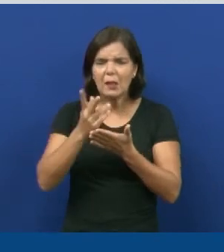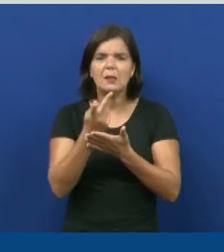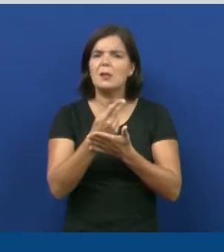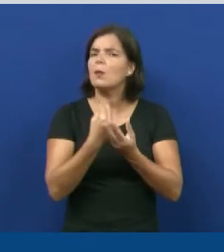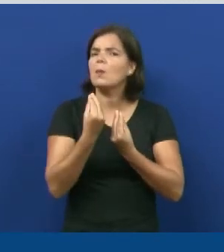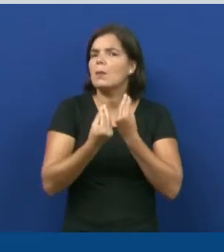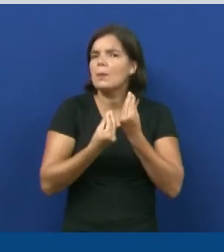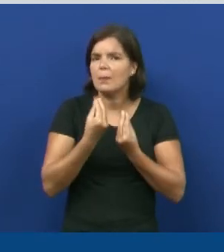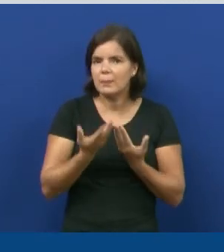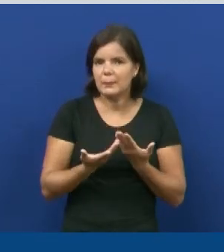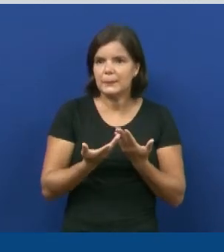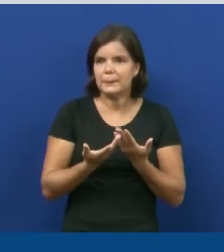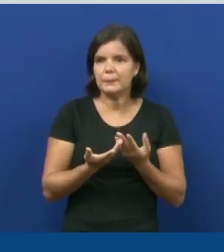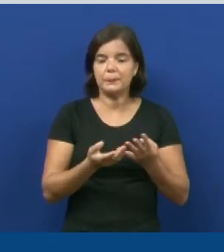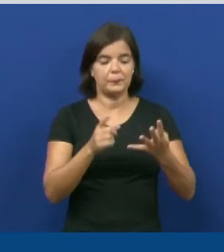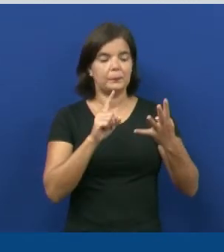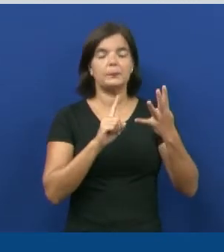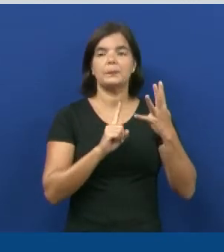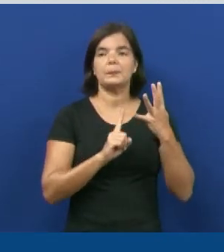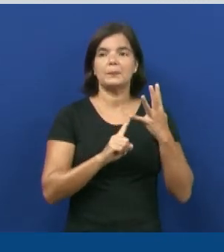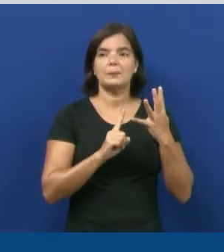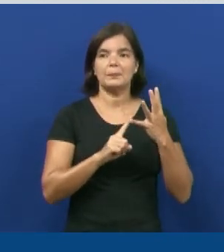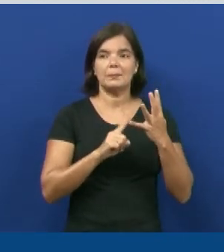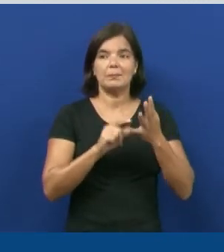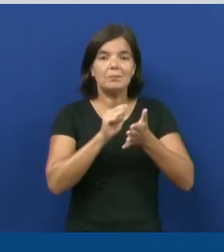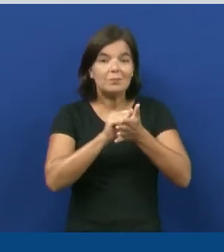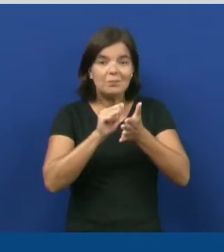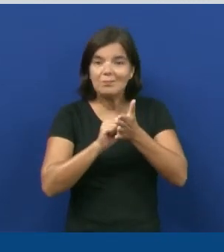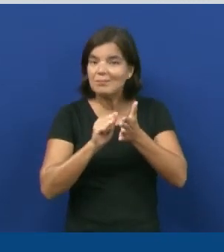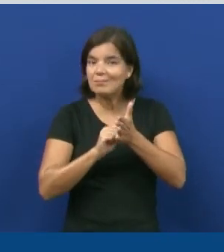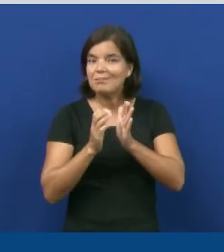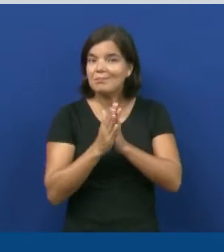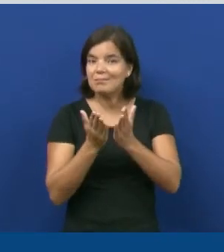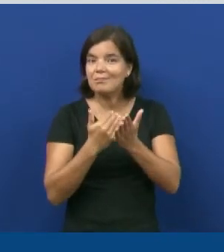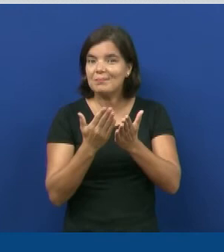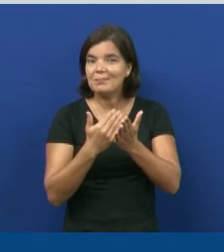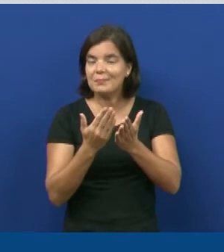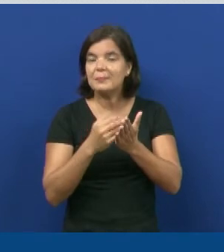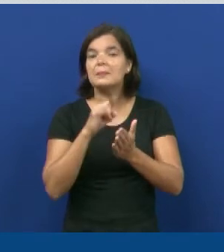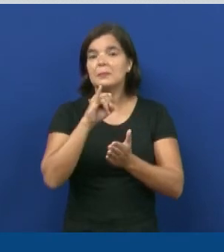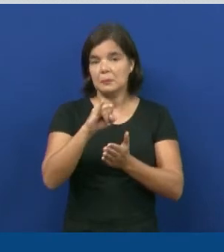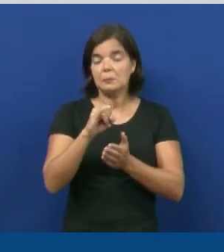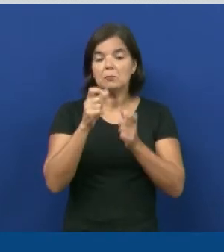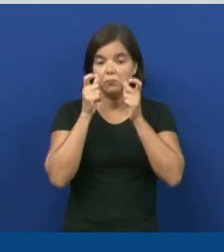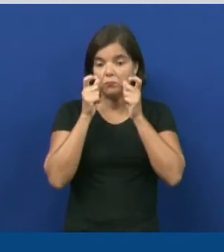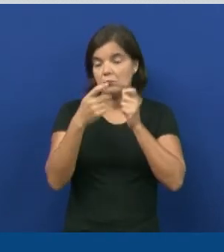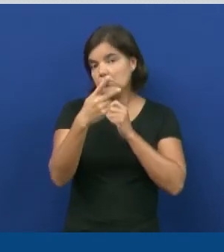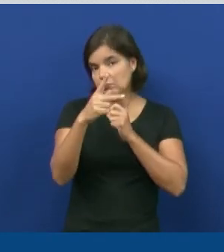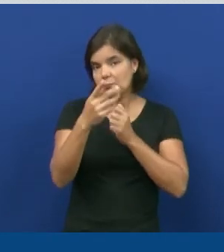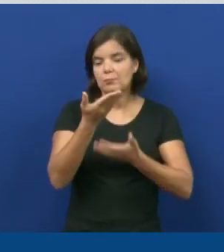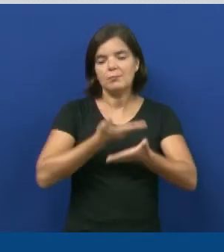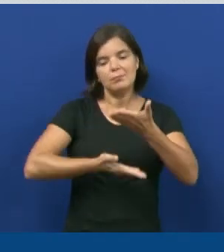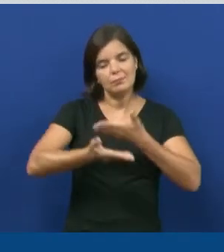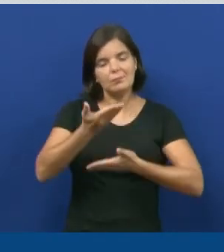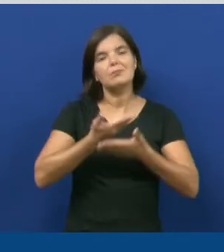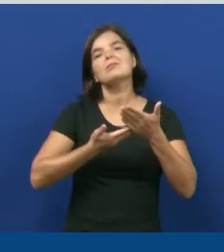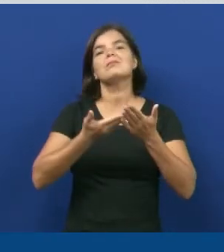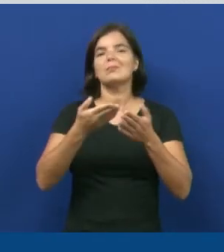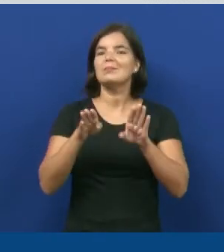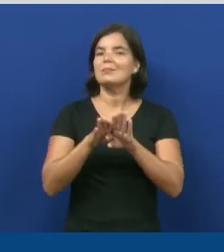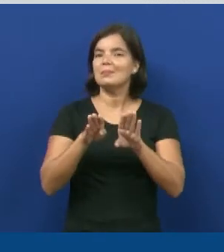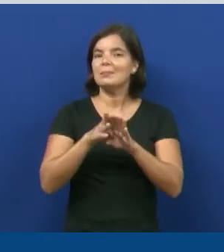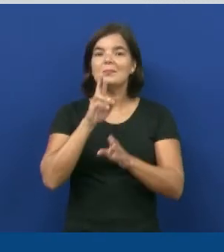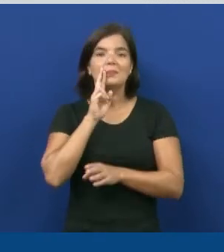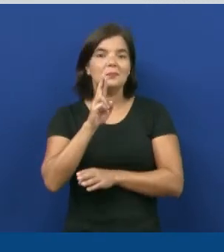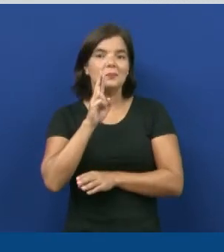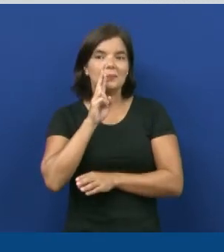mundo. E por fim, gente, registra tudo no caderno. Se for do seu interesse, compartilhe nas redes sociais a